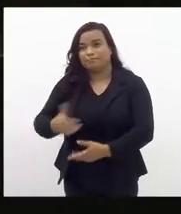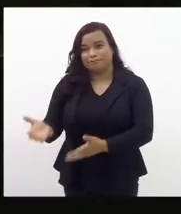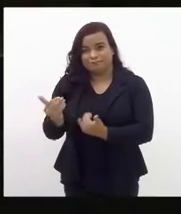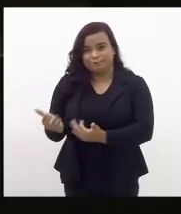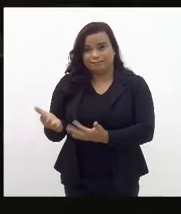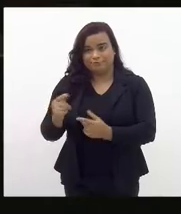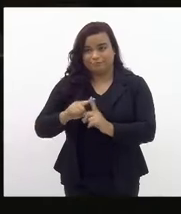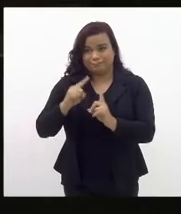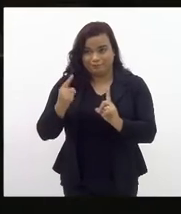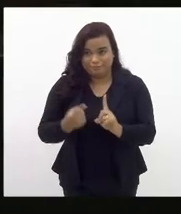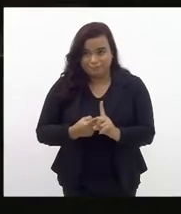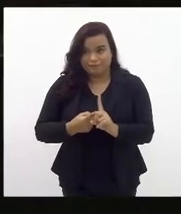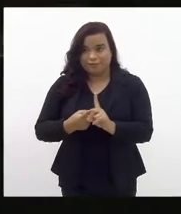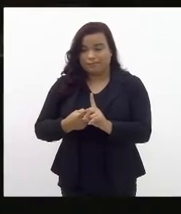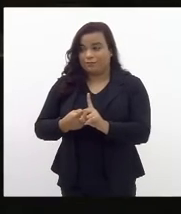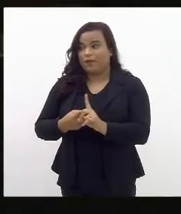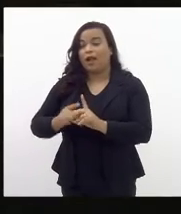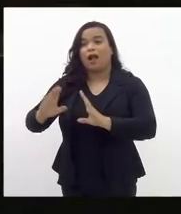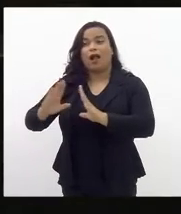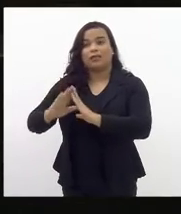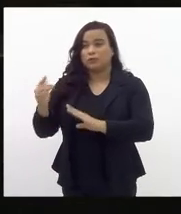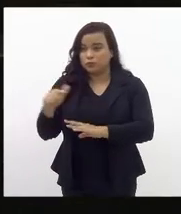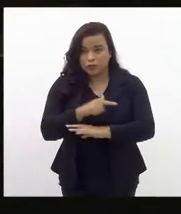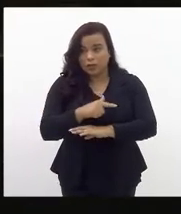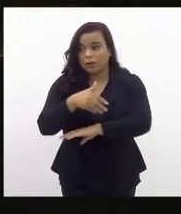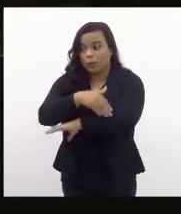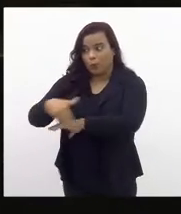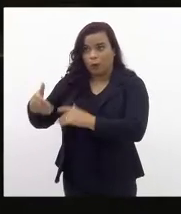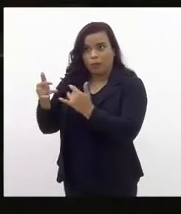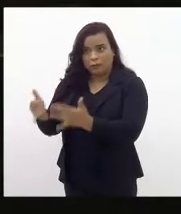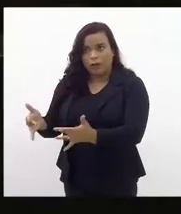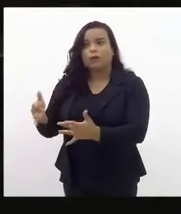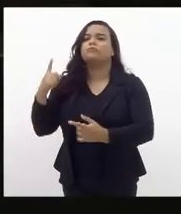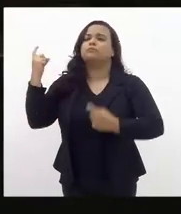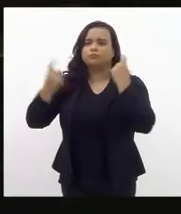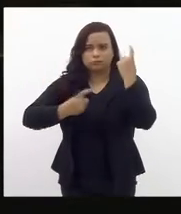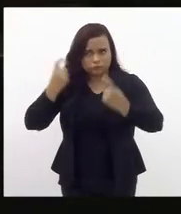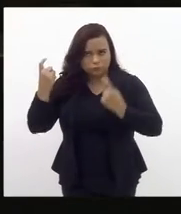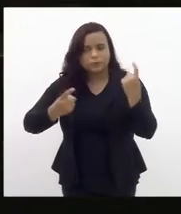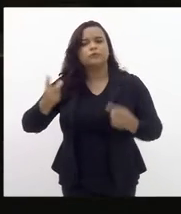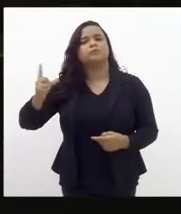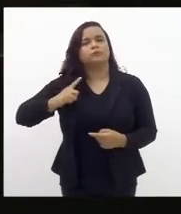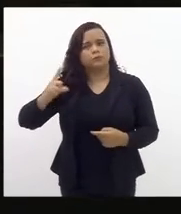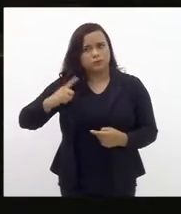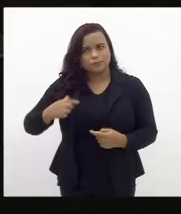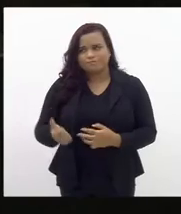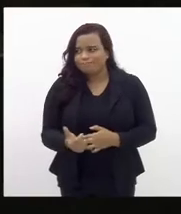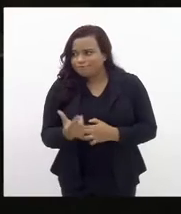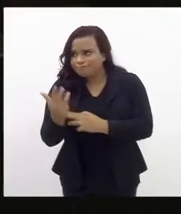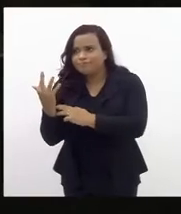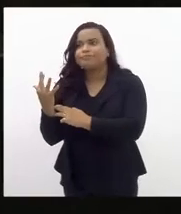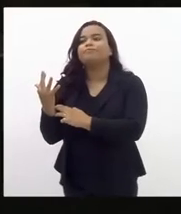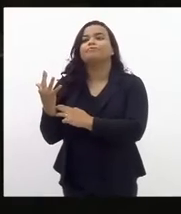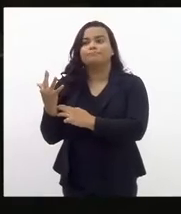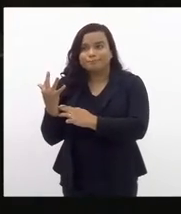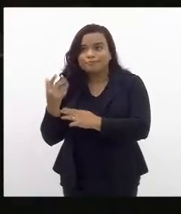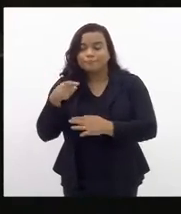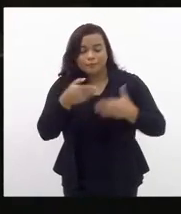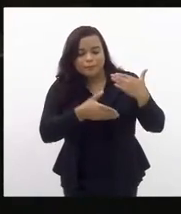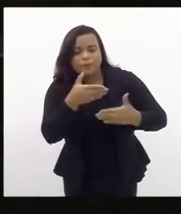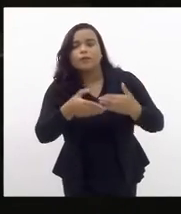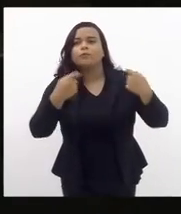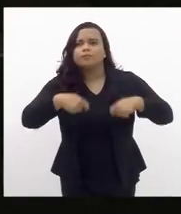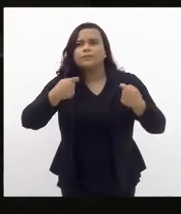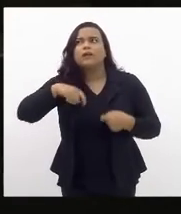de rua é, de fato, preocupante. E, nesse processo também, a gente precisa falar não só